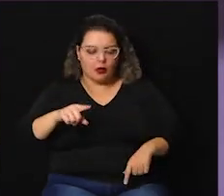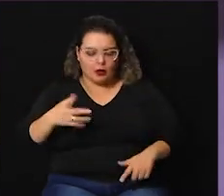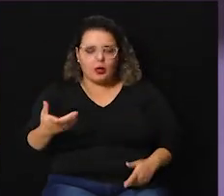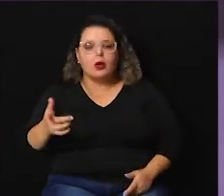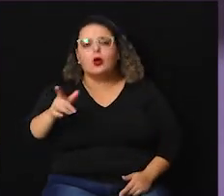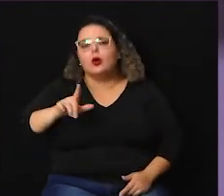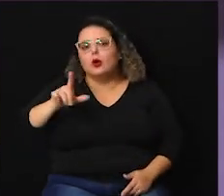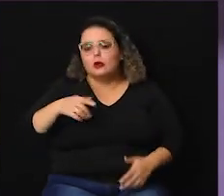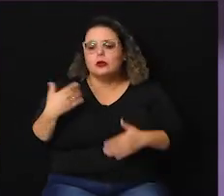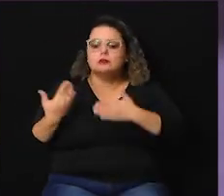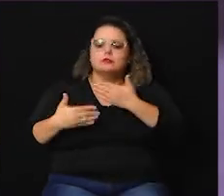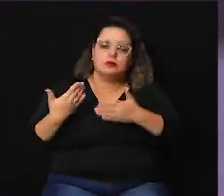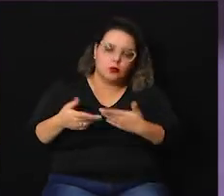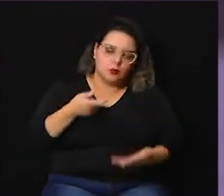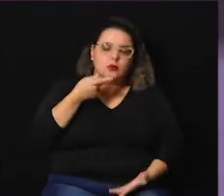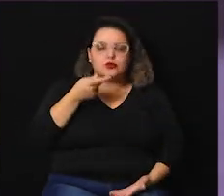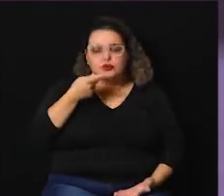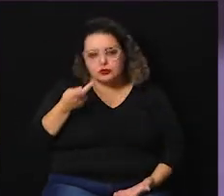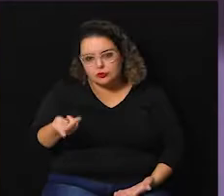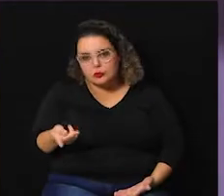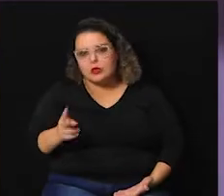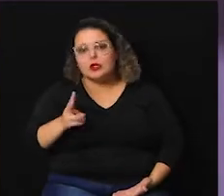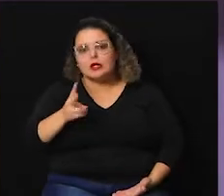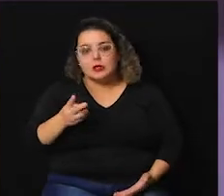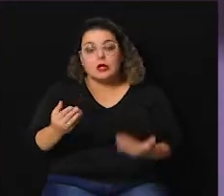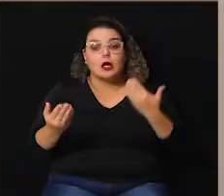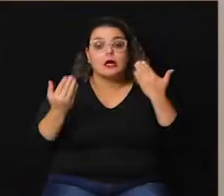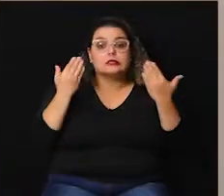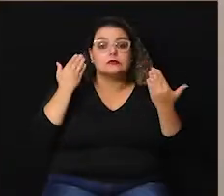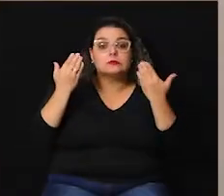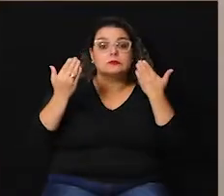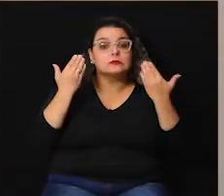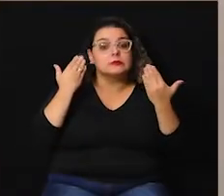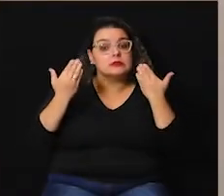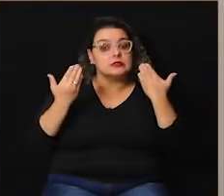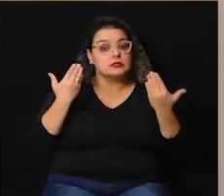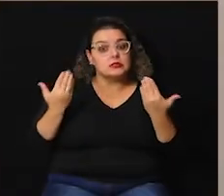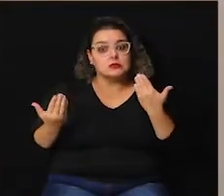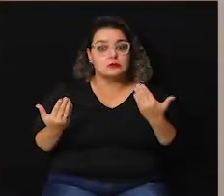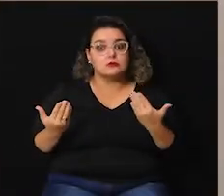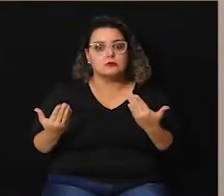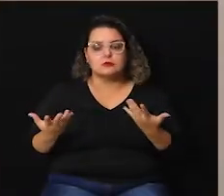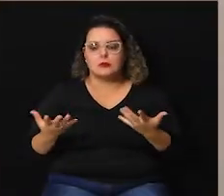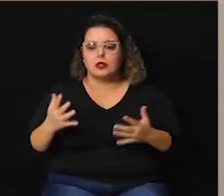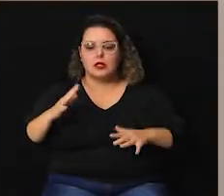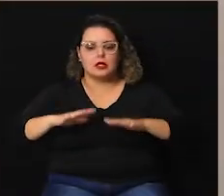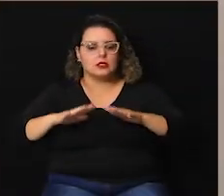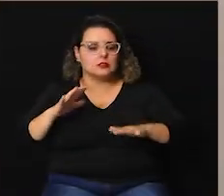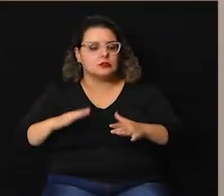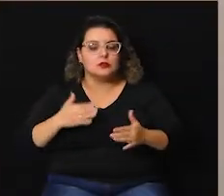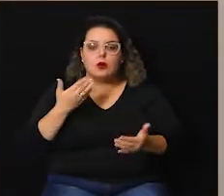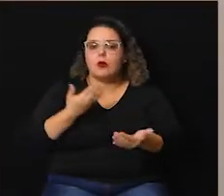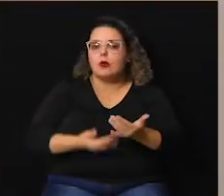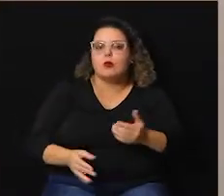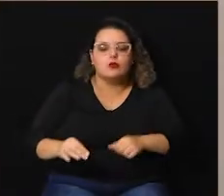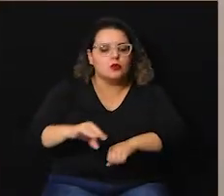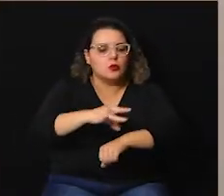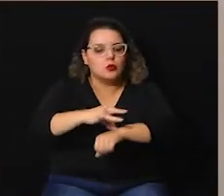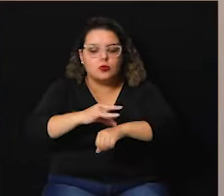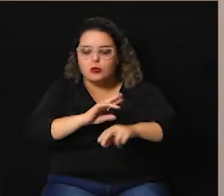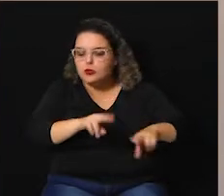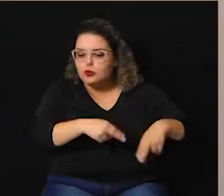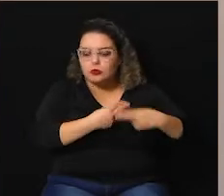o fator desencadeante, como eu disse, que é sempre psíquico. É alguma agressão, uma perda, um luto,